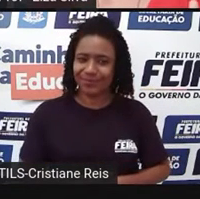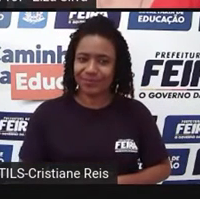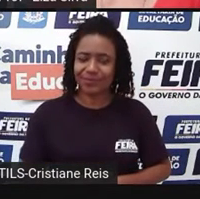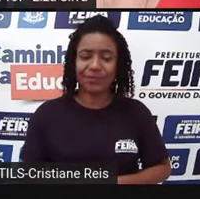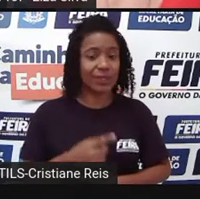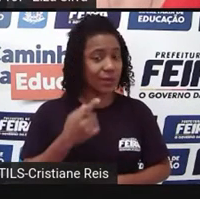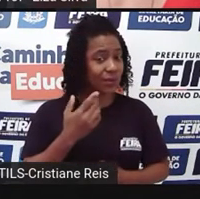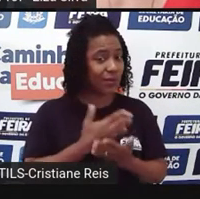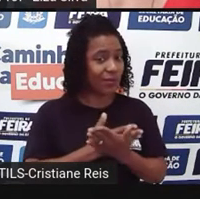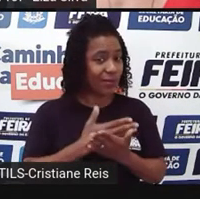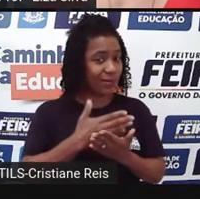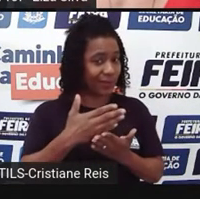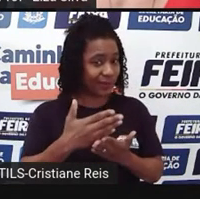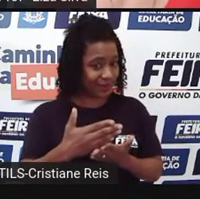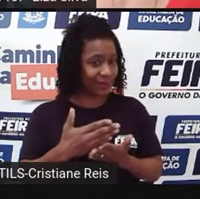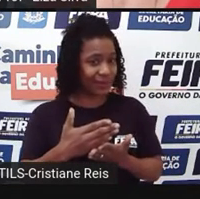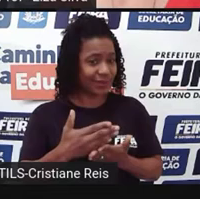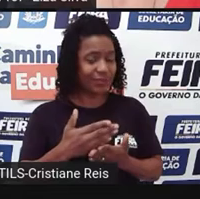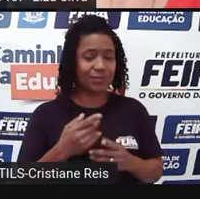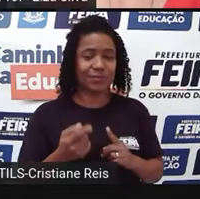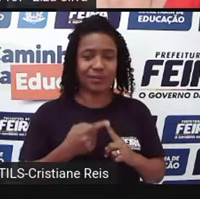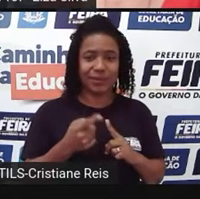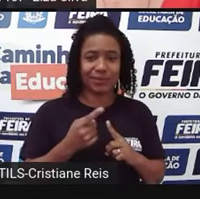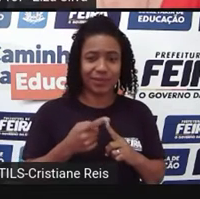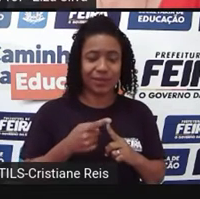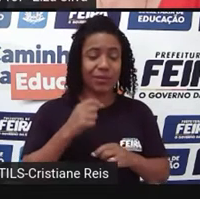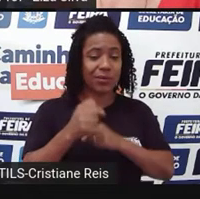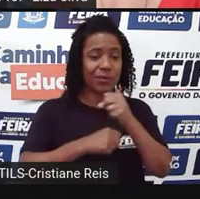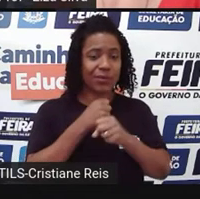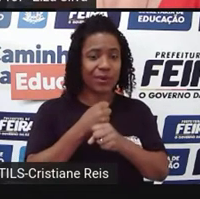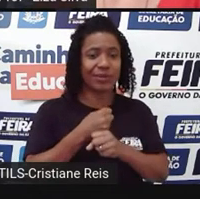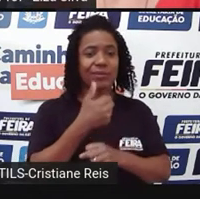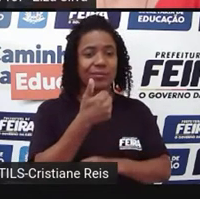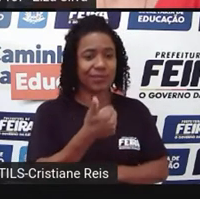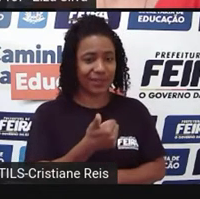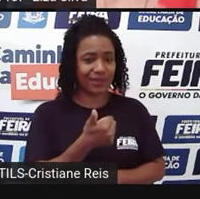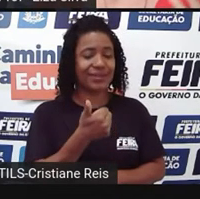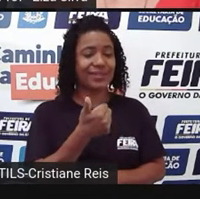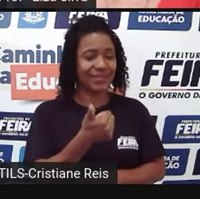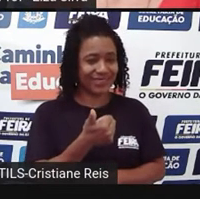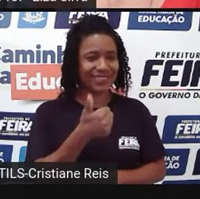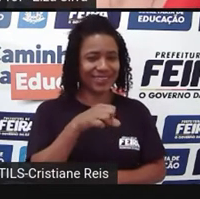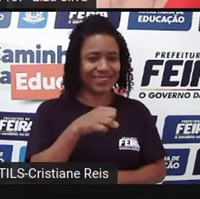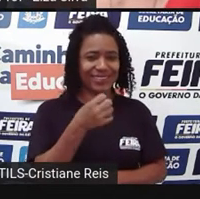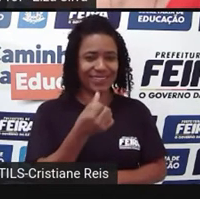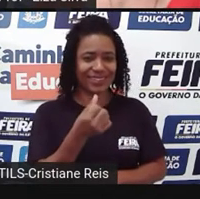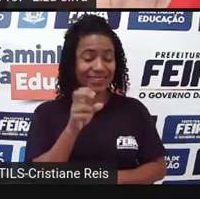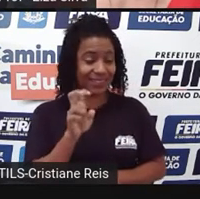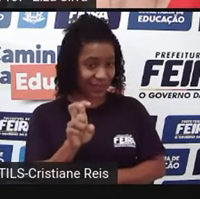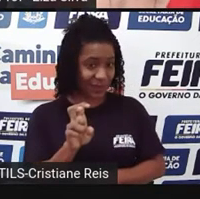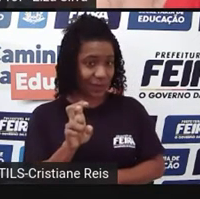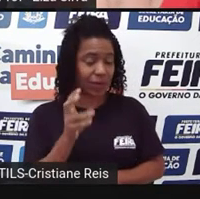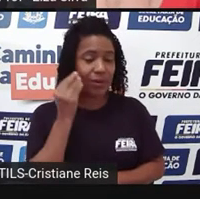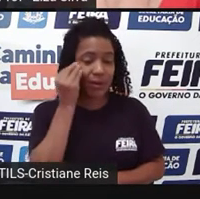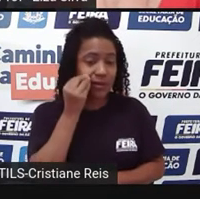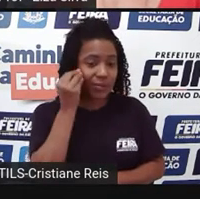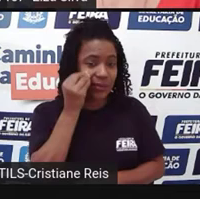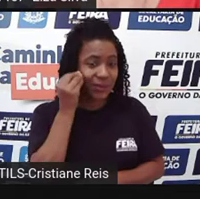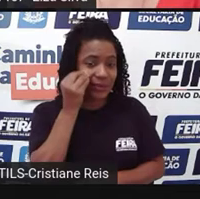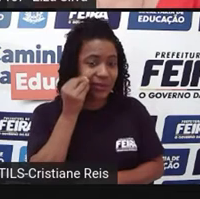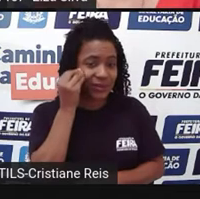com George mendell m865 quando ele começa a fazer experimentos